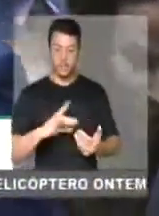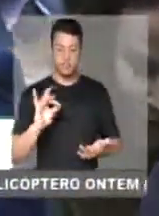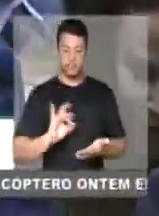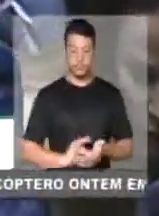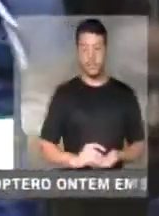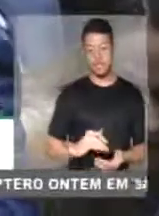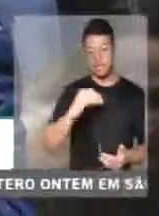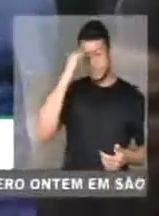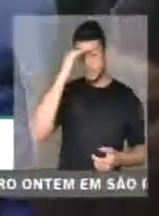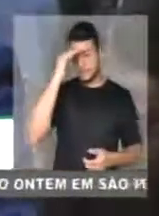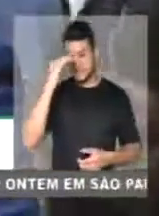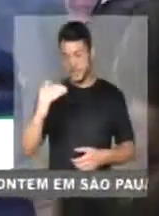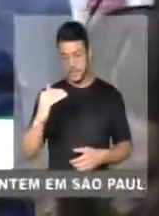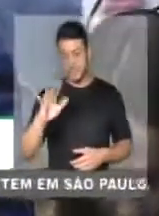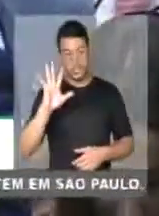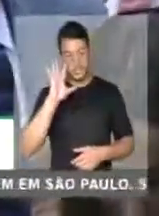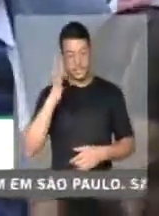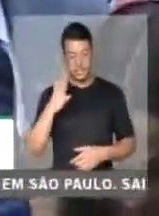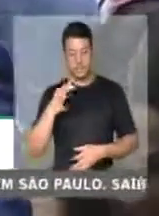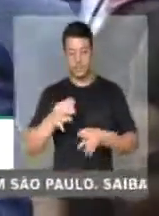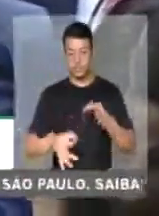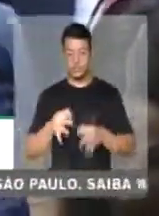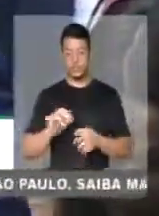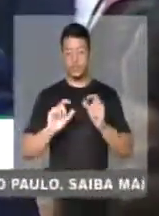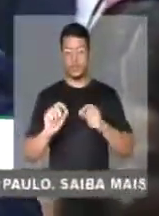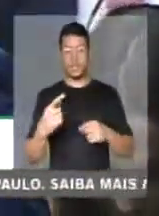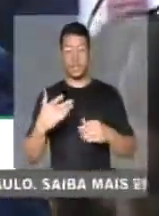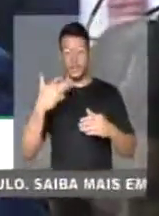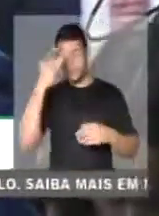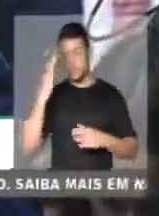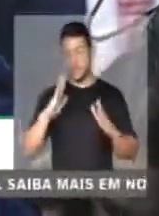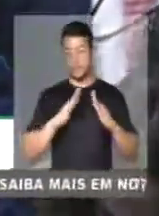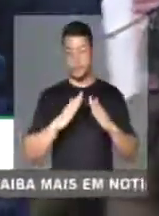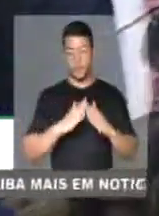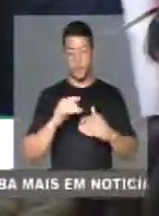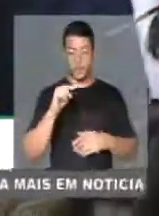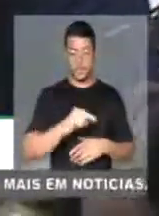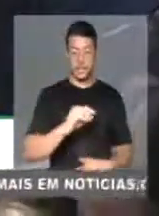judicial e que os moradores de Maracajás sejam respeitados.